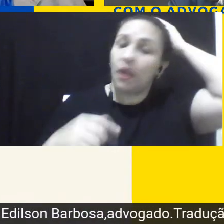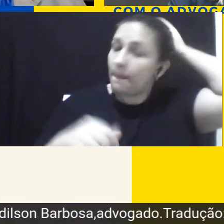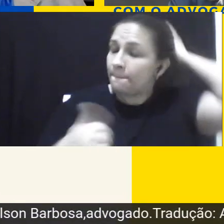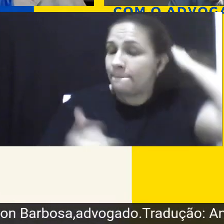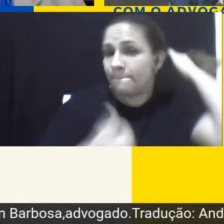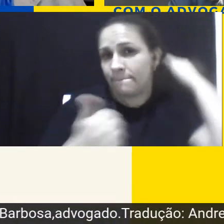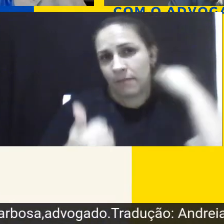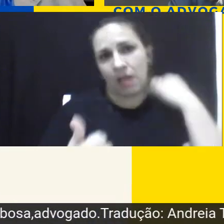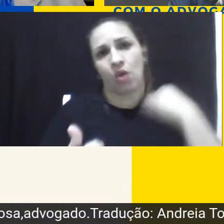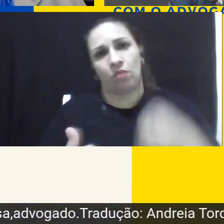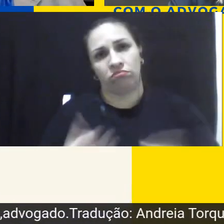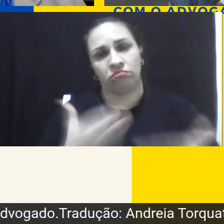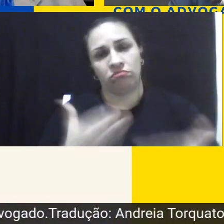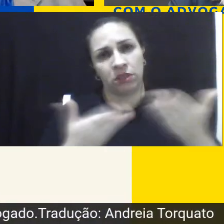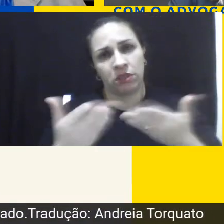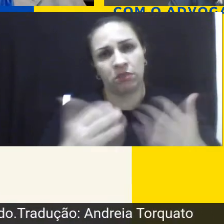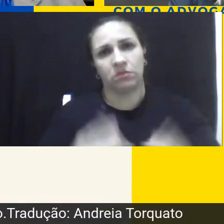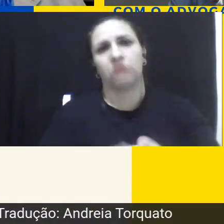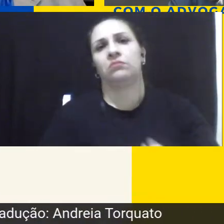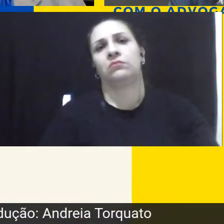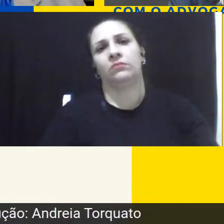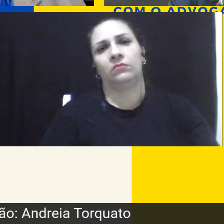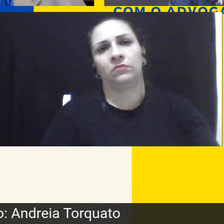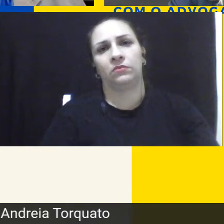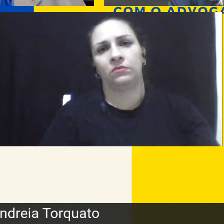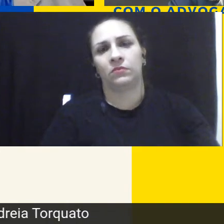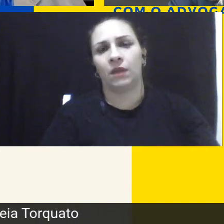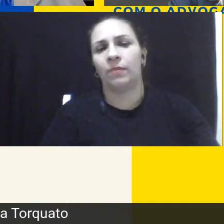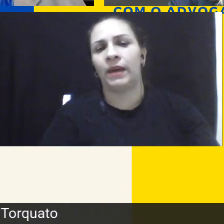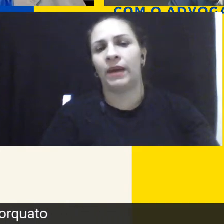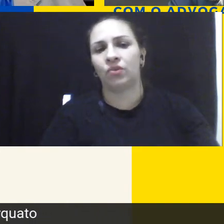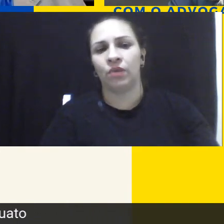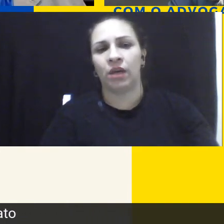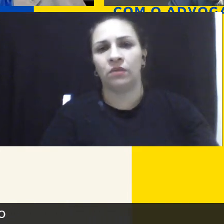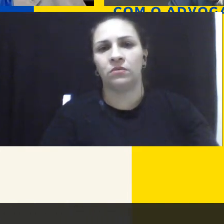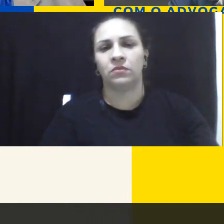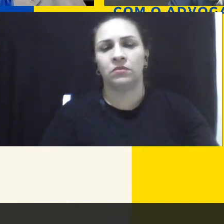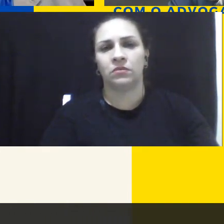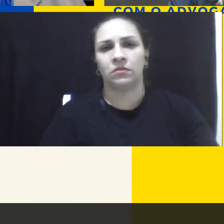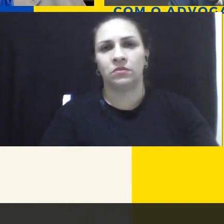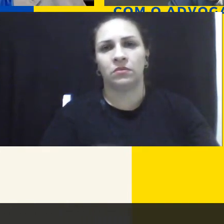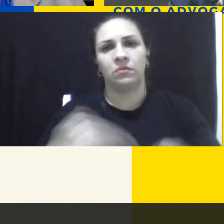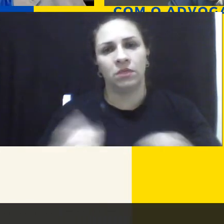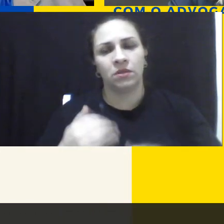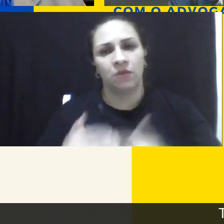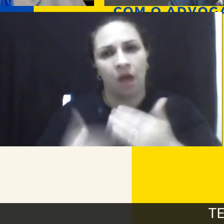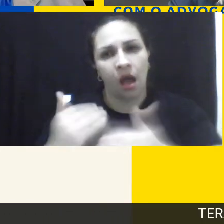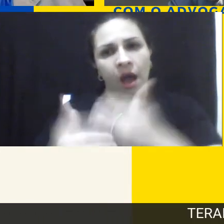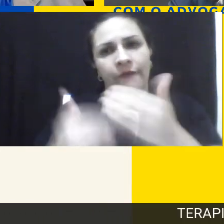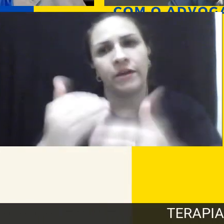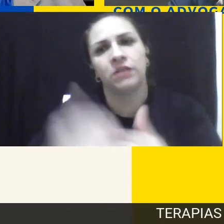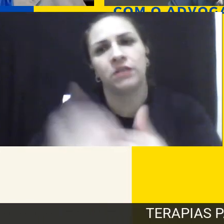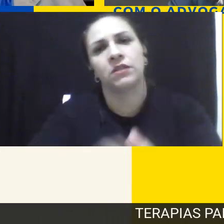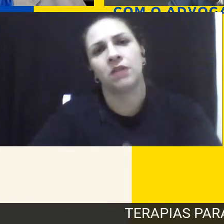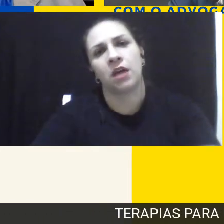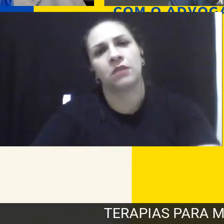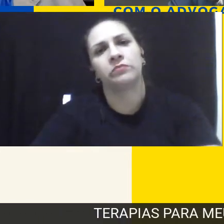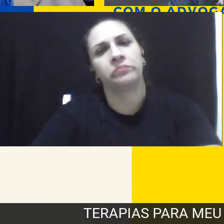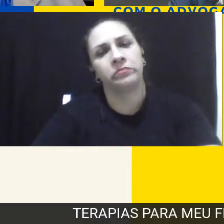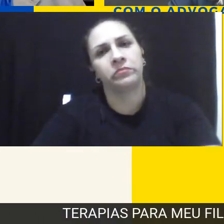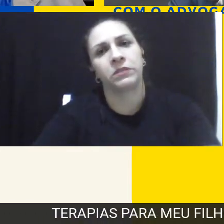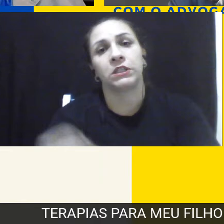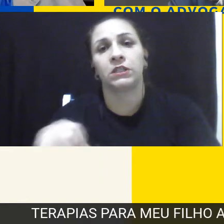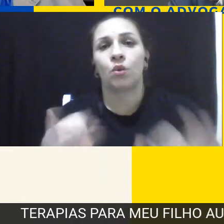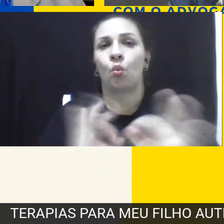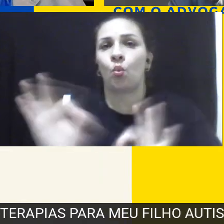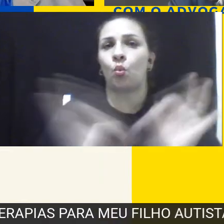questão medicinal. A gente precisa de realmente avançar nesse ponto. E se tiver realmente um controle,